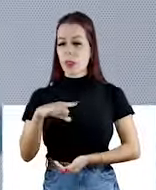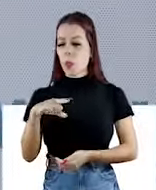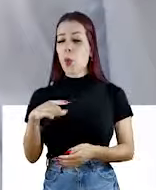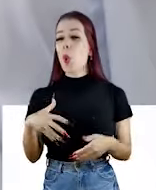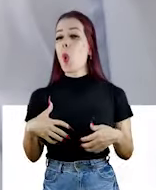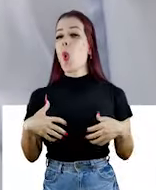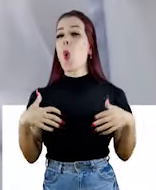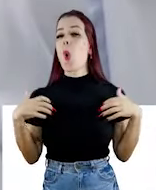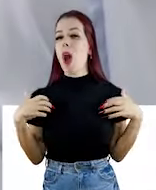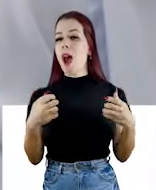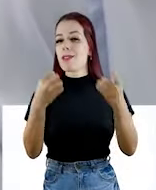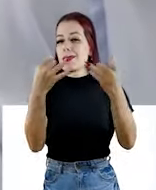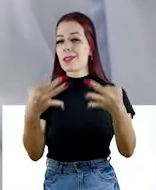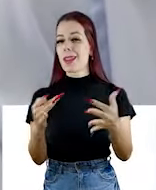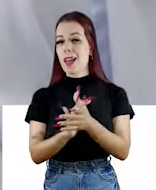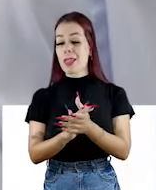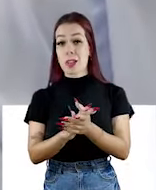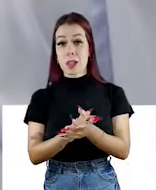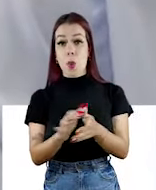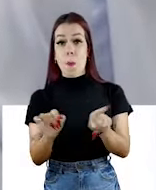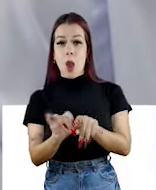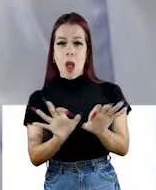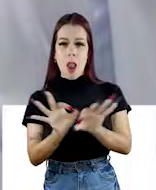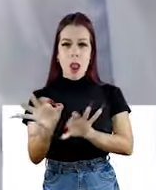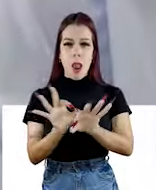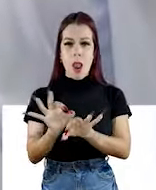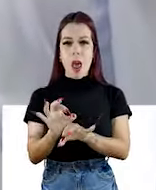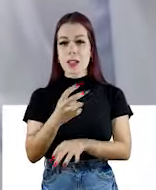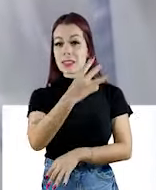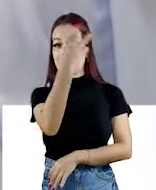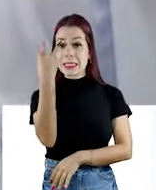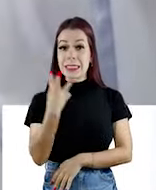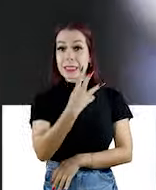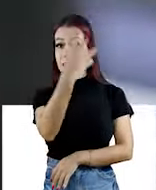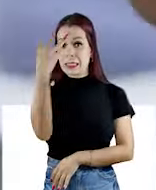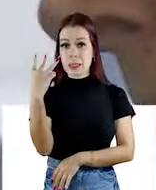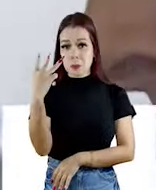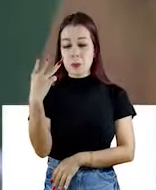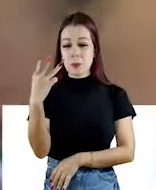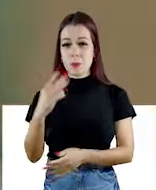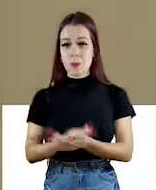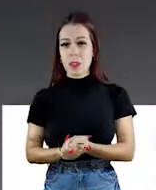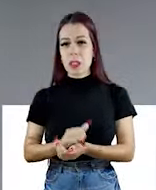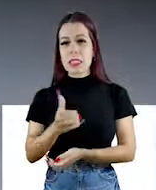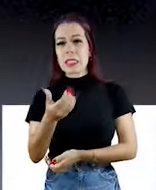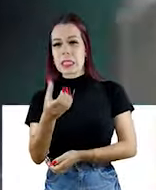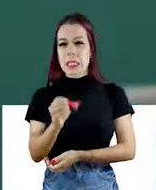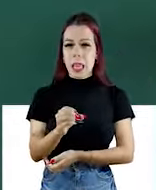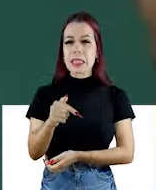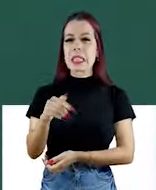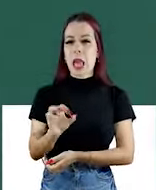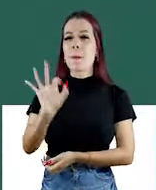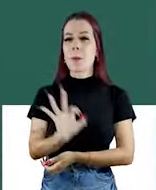Temos a honra de dizer que hoje nós fazemos a média de registro de empresa na junta comercial de 3 horas úteis. Da forma digital, nós estamos com